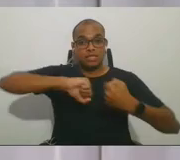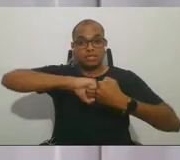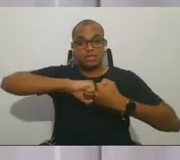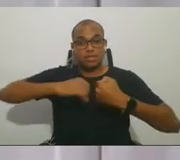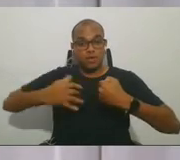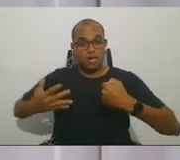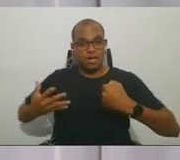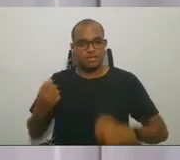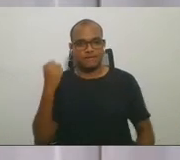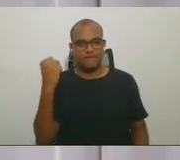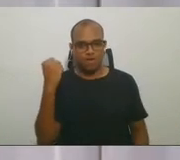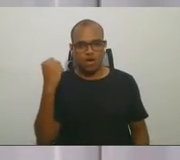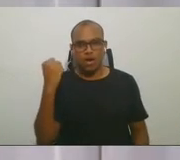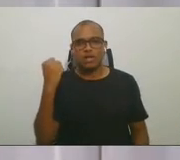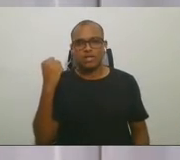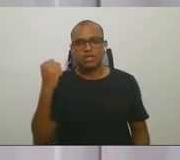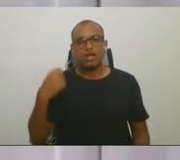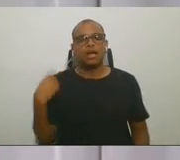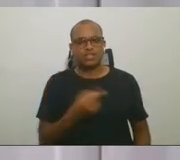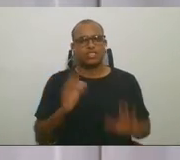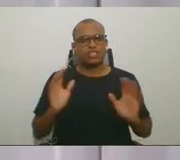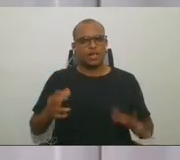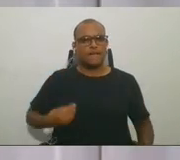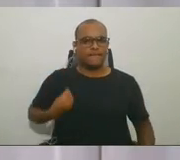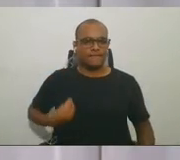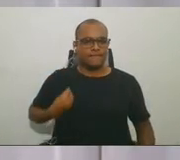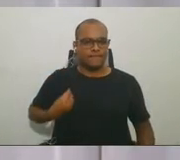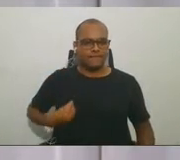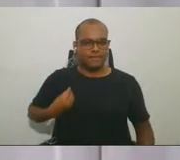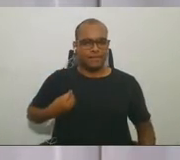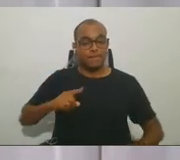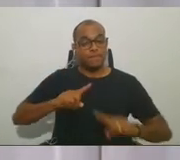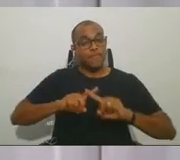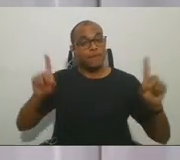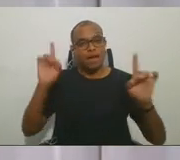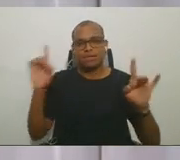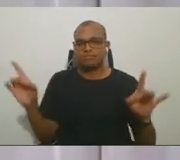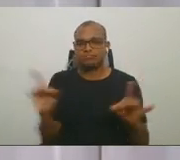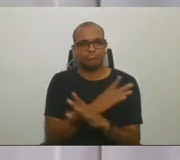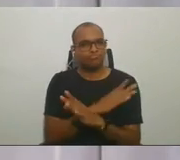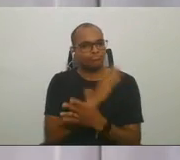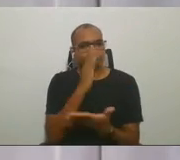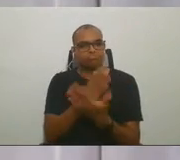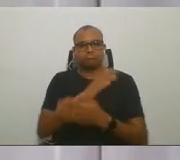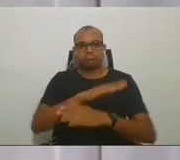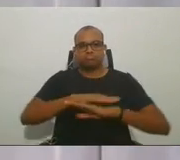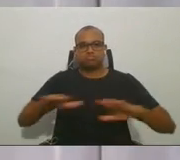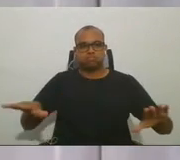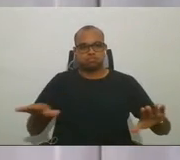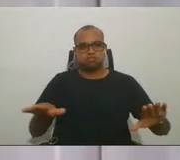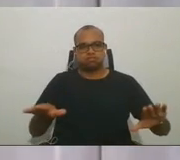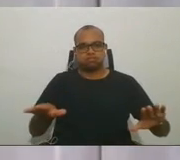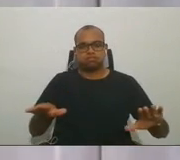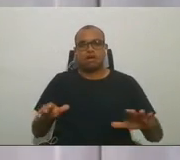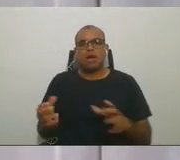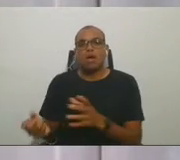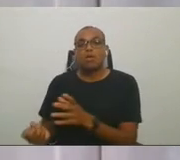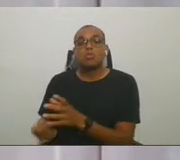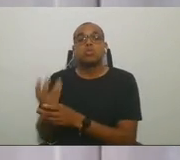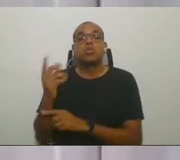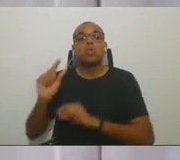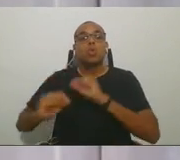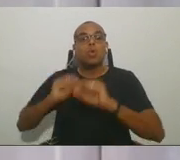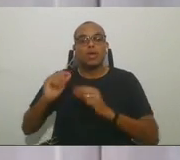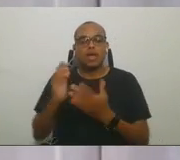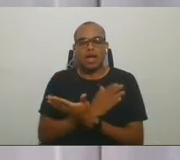intensas que temos vivido, mas que terminaram esses grupos em ascensão,